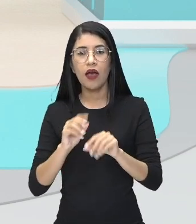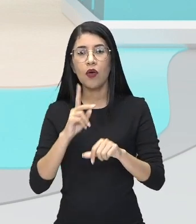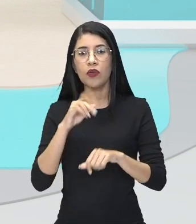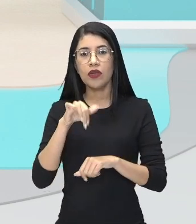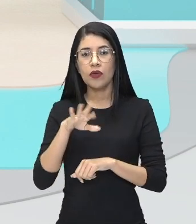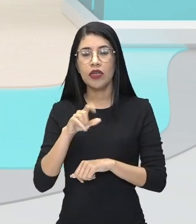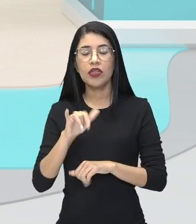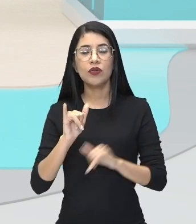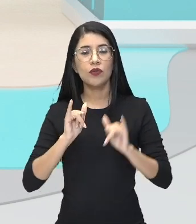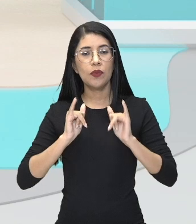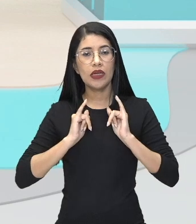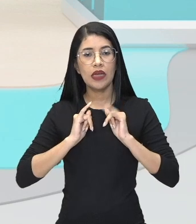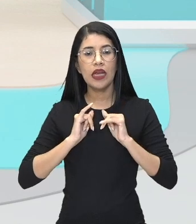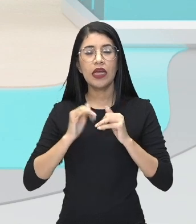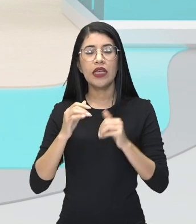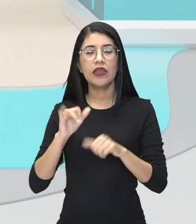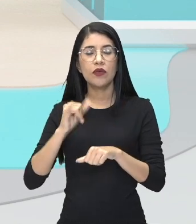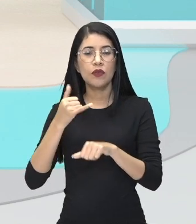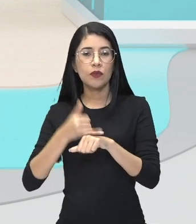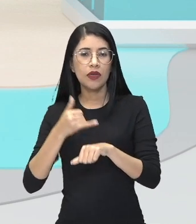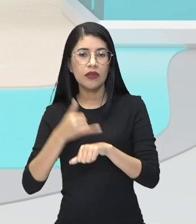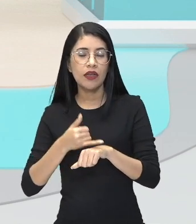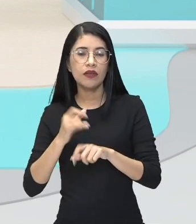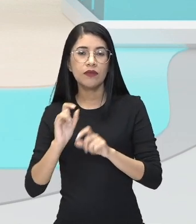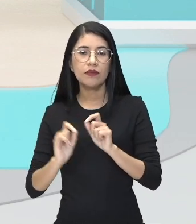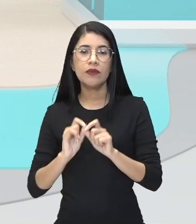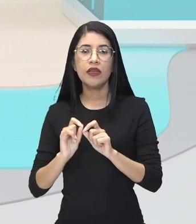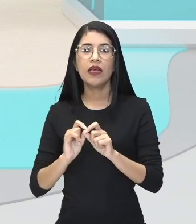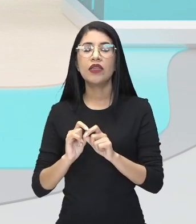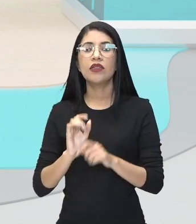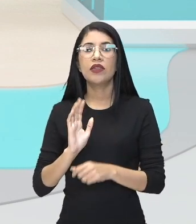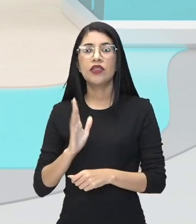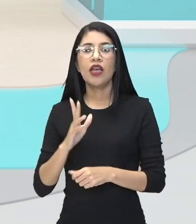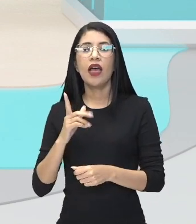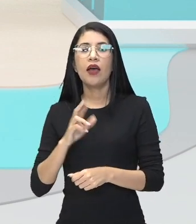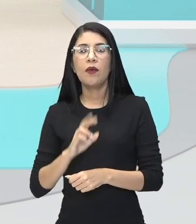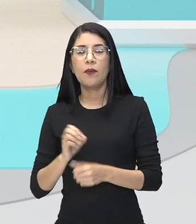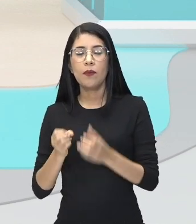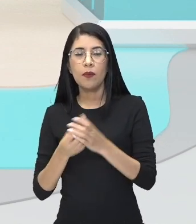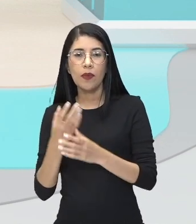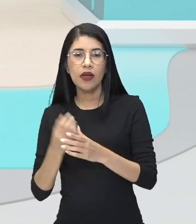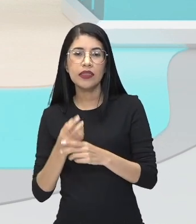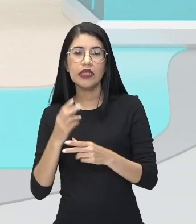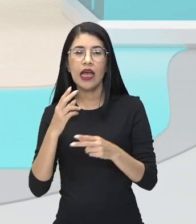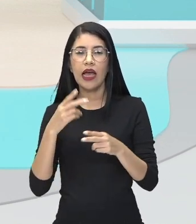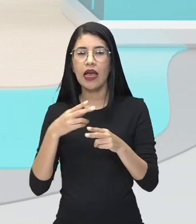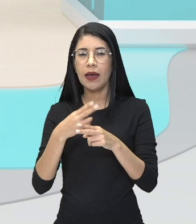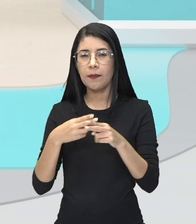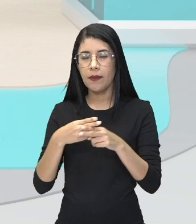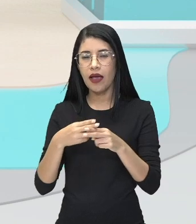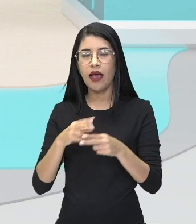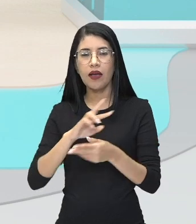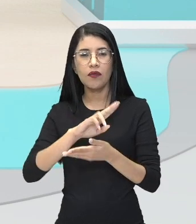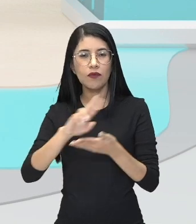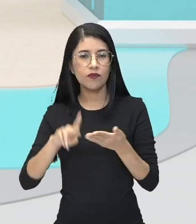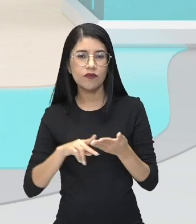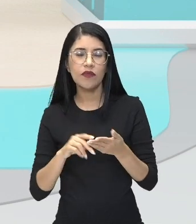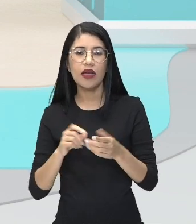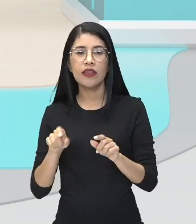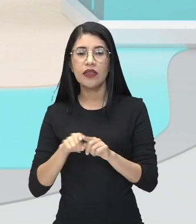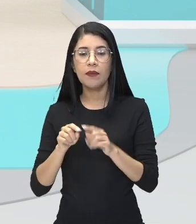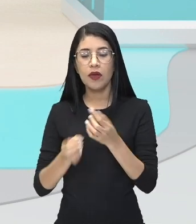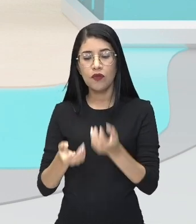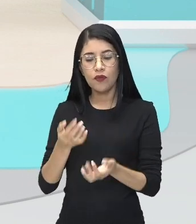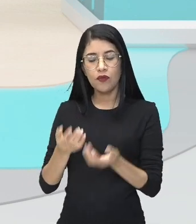era sedentário. Idade dos Metais, ele fazia as suas armas com mais perfeição, já utilizava o metal, tinha domínio do